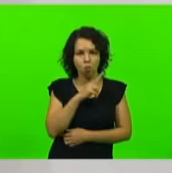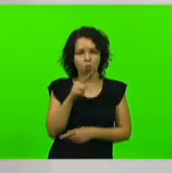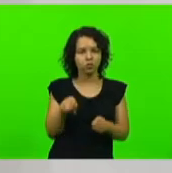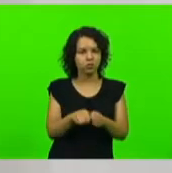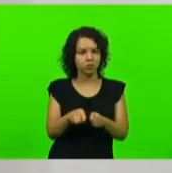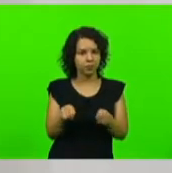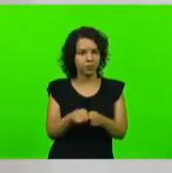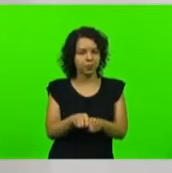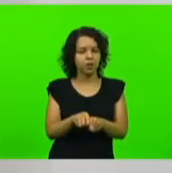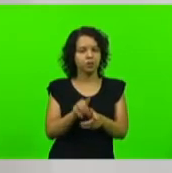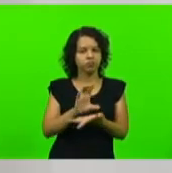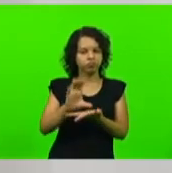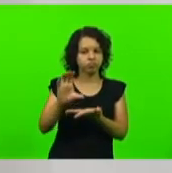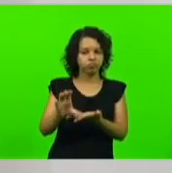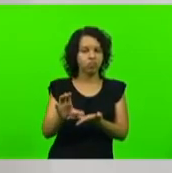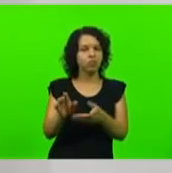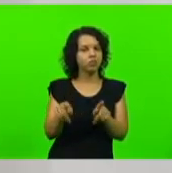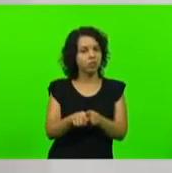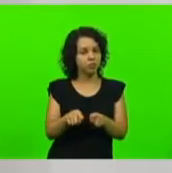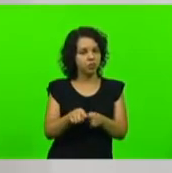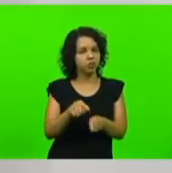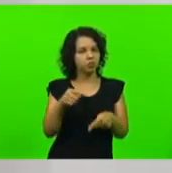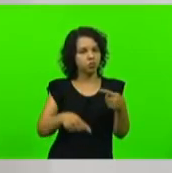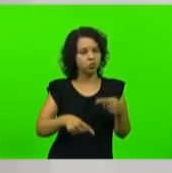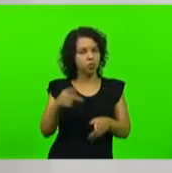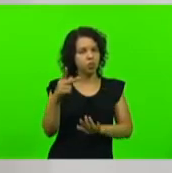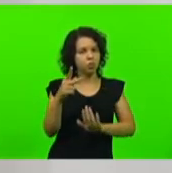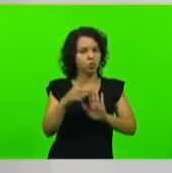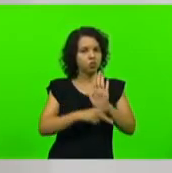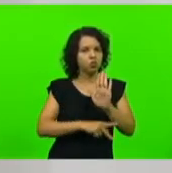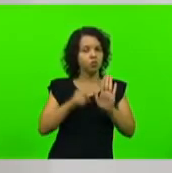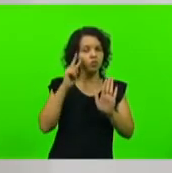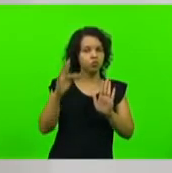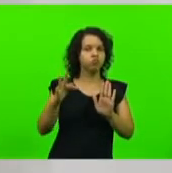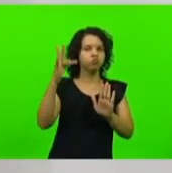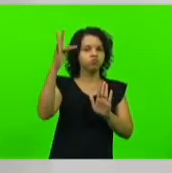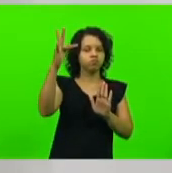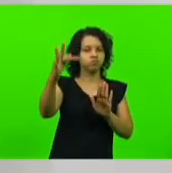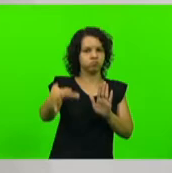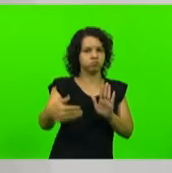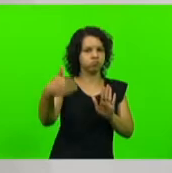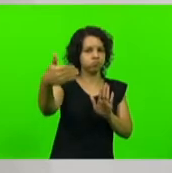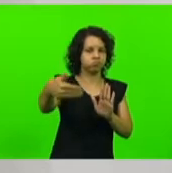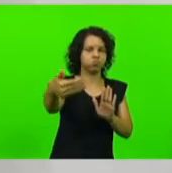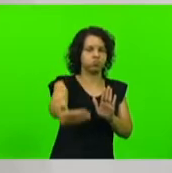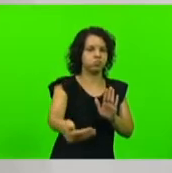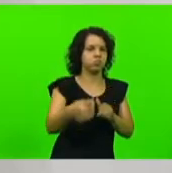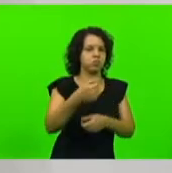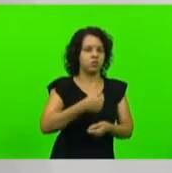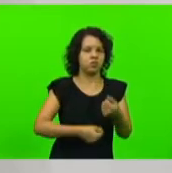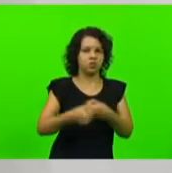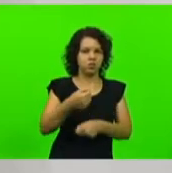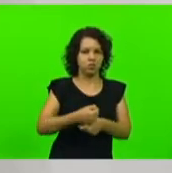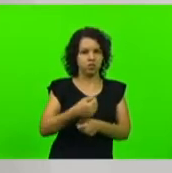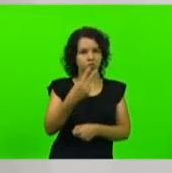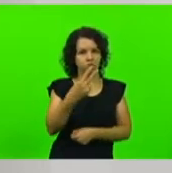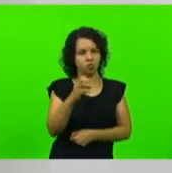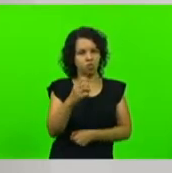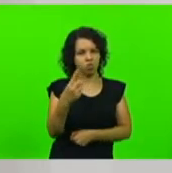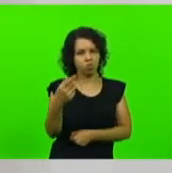mas se discuta projetos com visão de longo prazo. Em 2012,